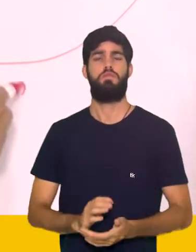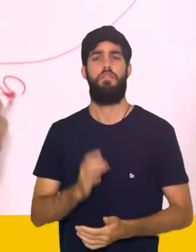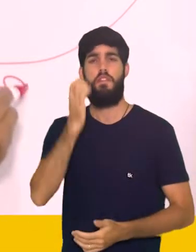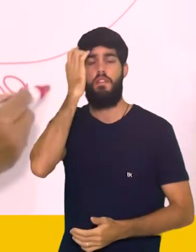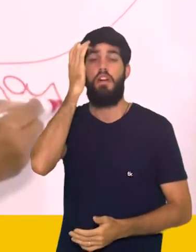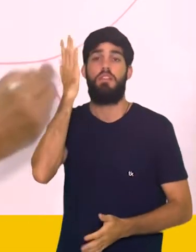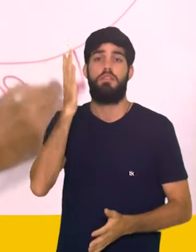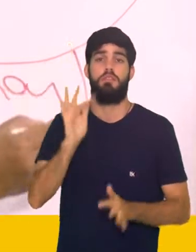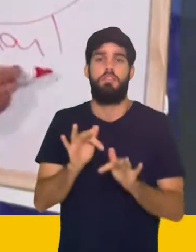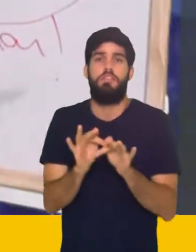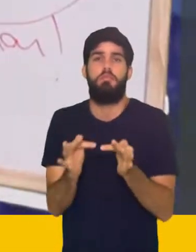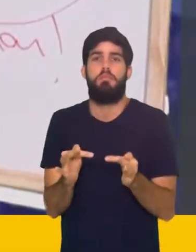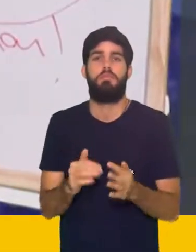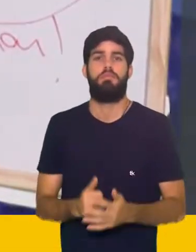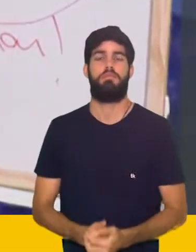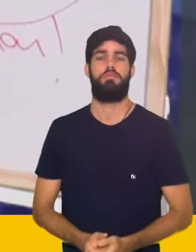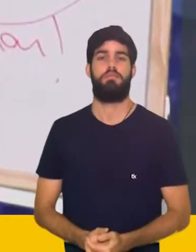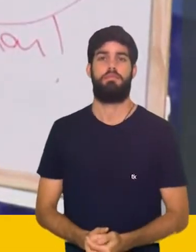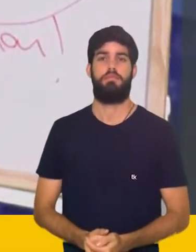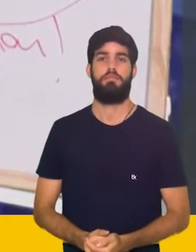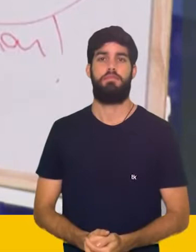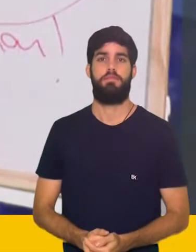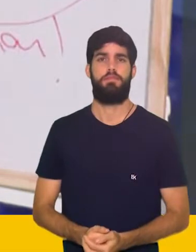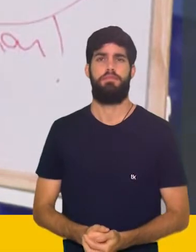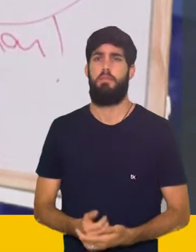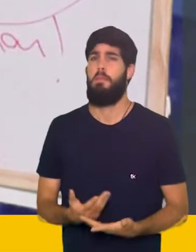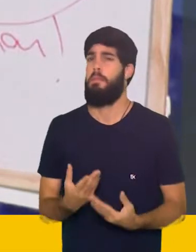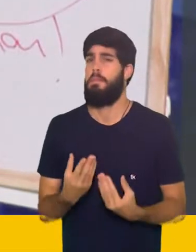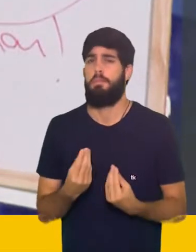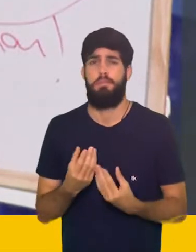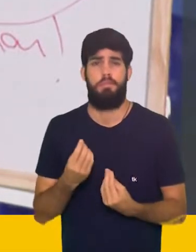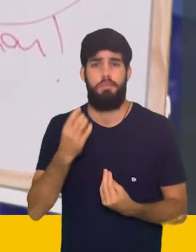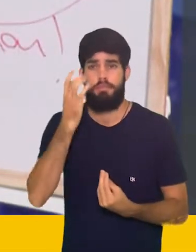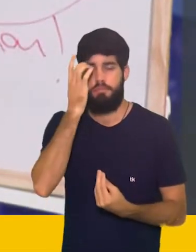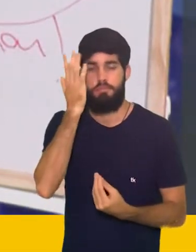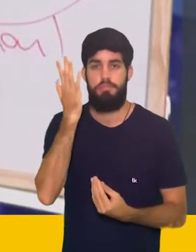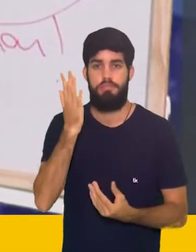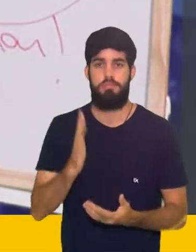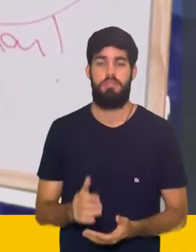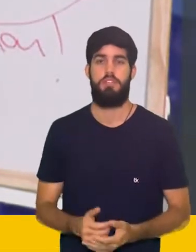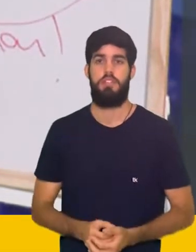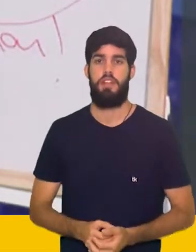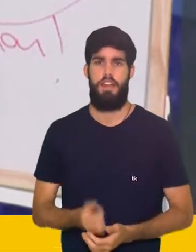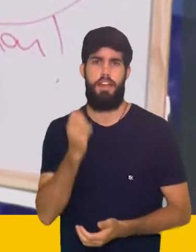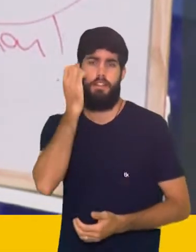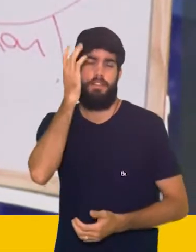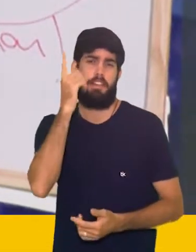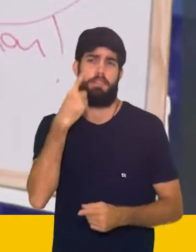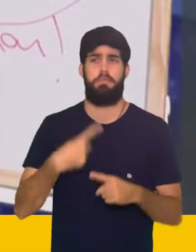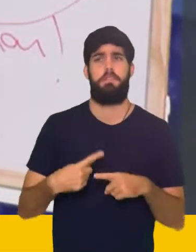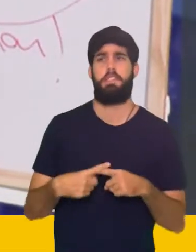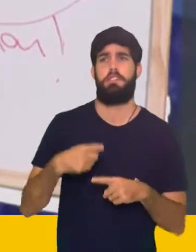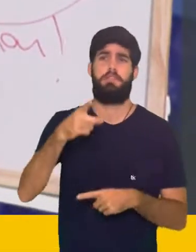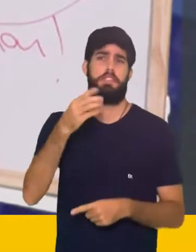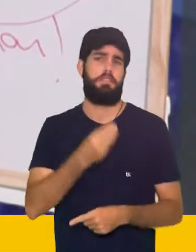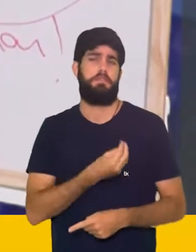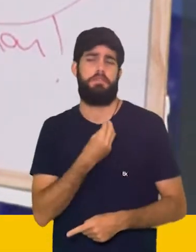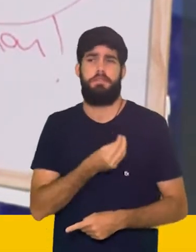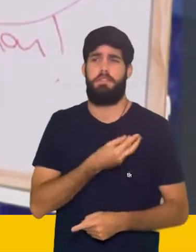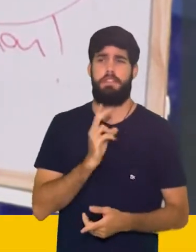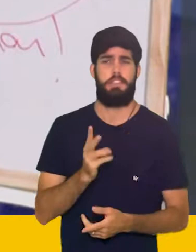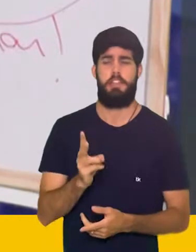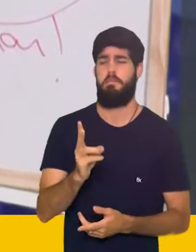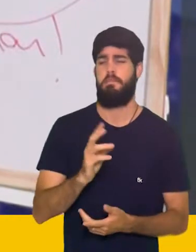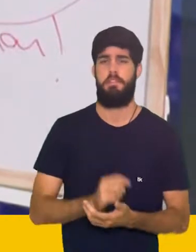É fácil. É fácil. É super fácil. Aí você diz assim, é fácil porque você está dizendo porque você vive fazendo.